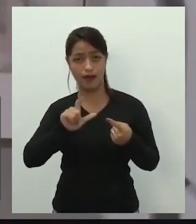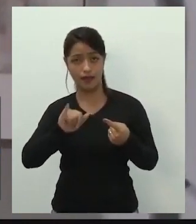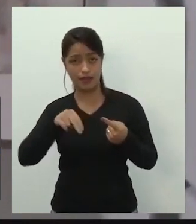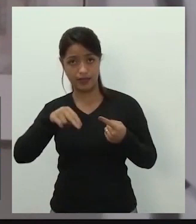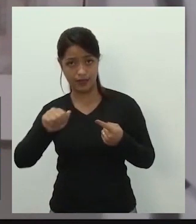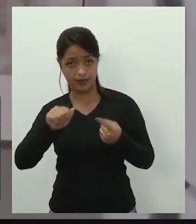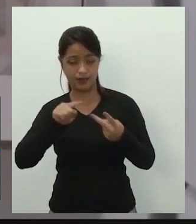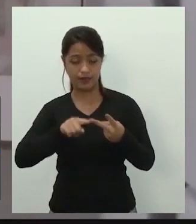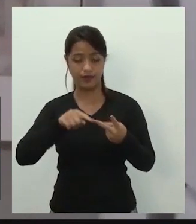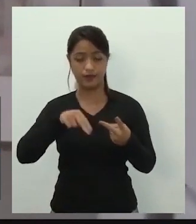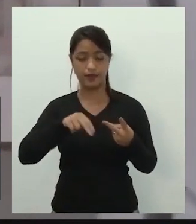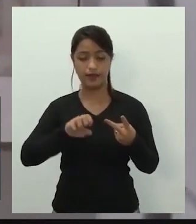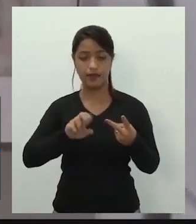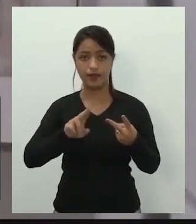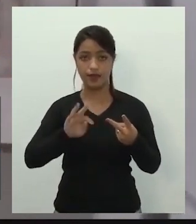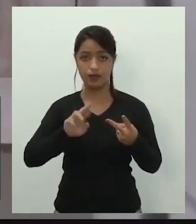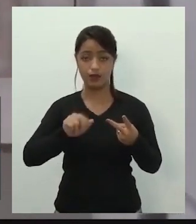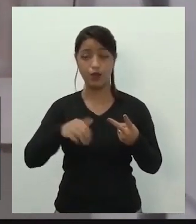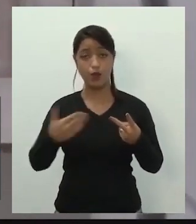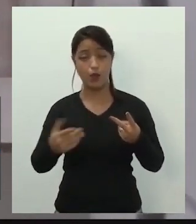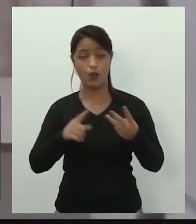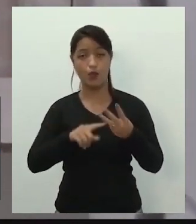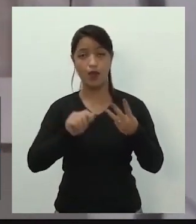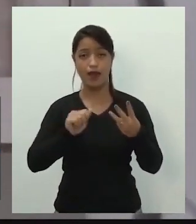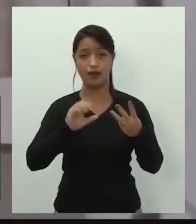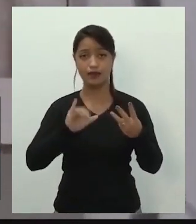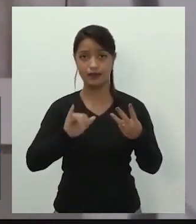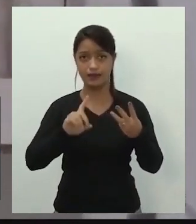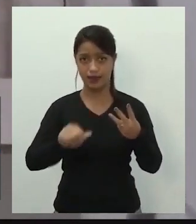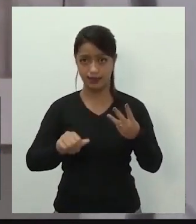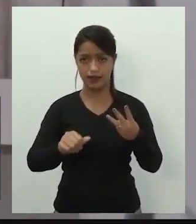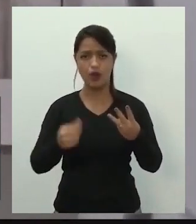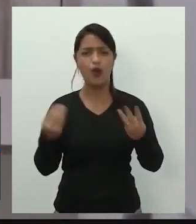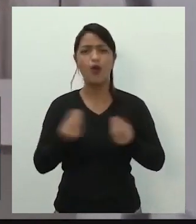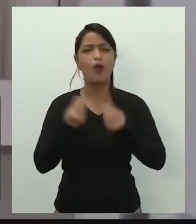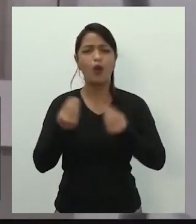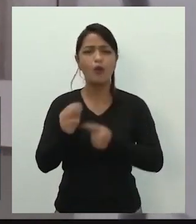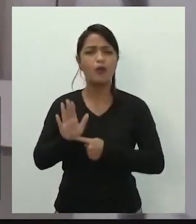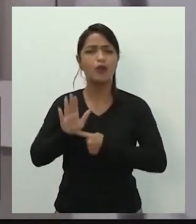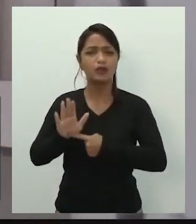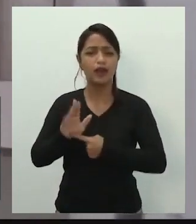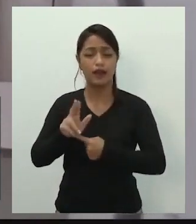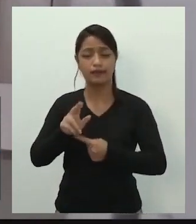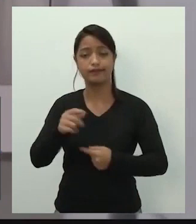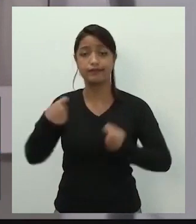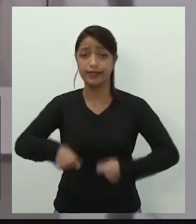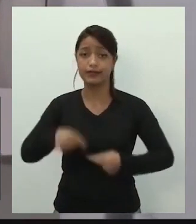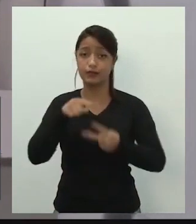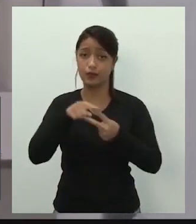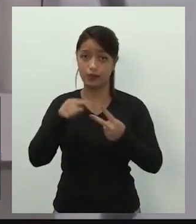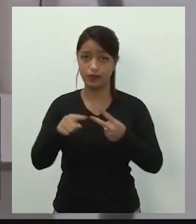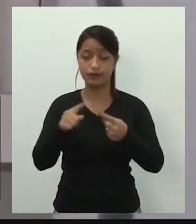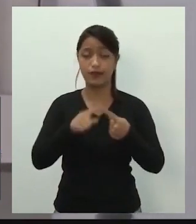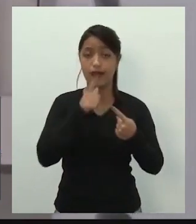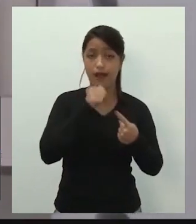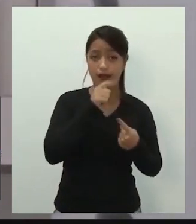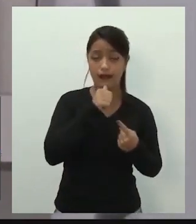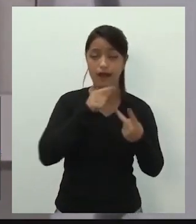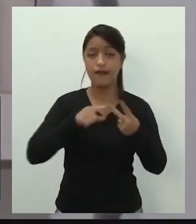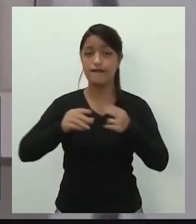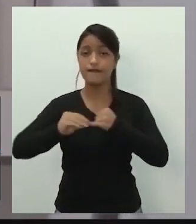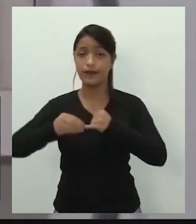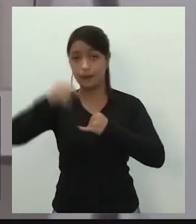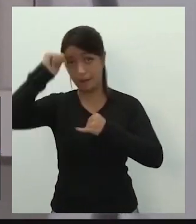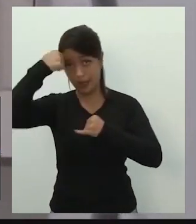vamos utilizar é feito à base de água e feijão preto. Então, o que eu preciso fazer? Eu